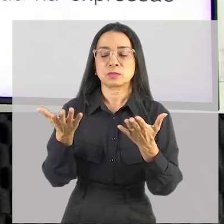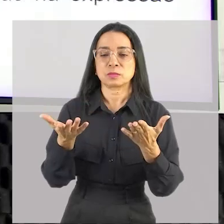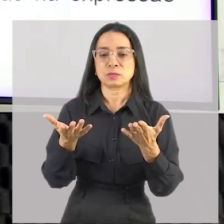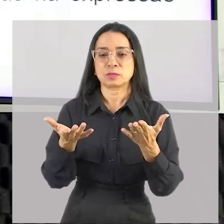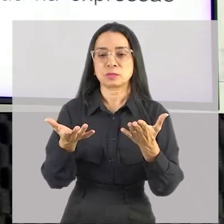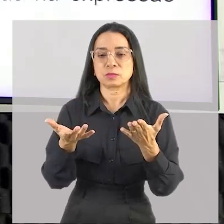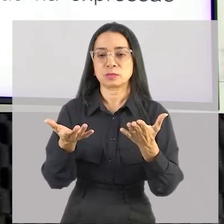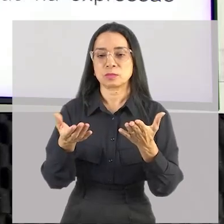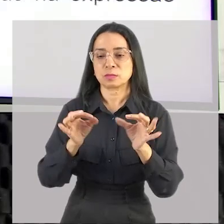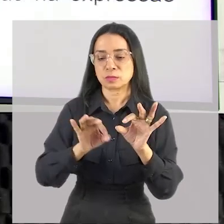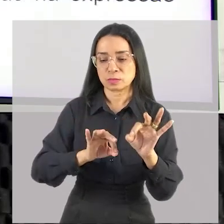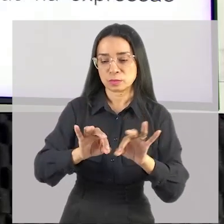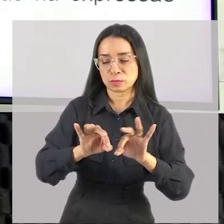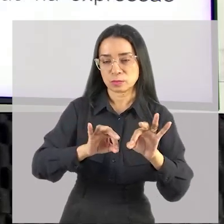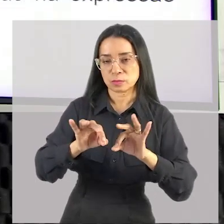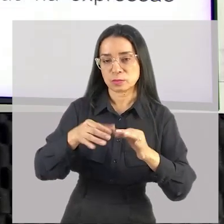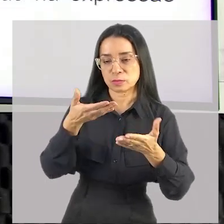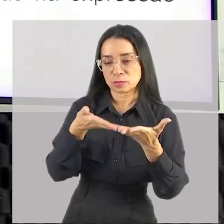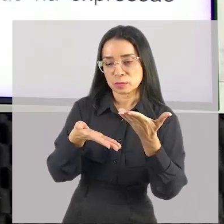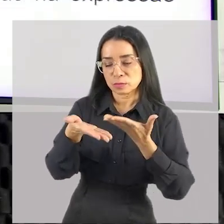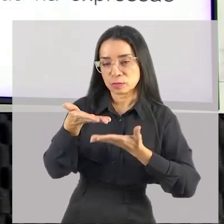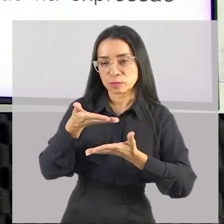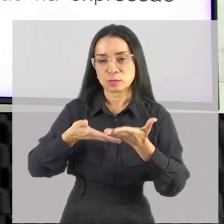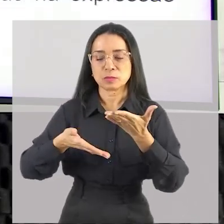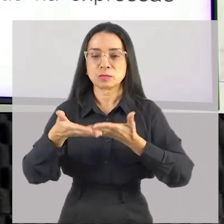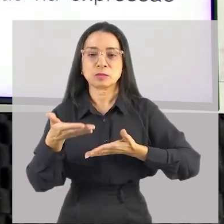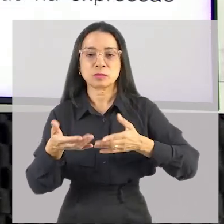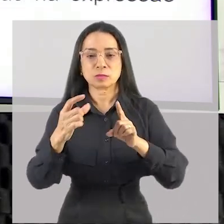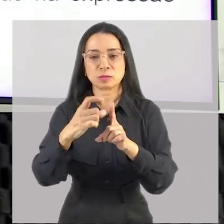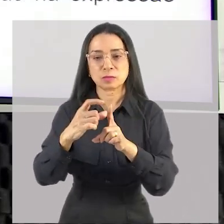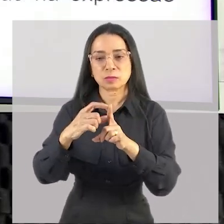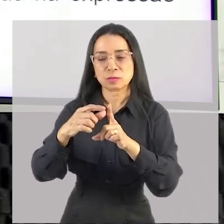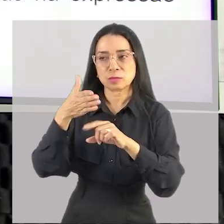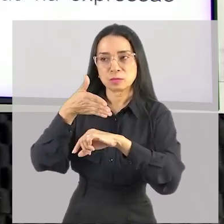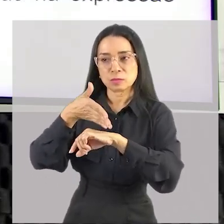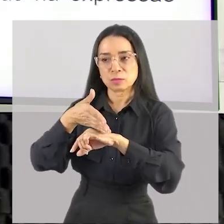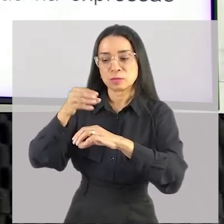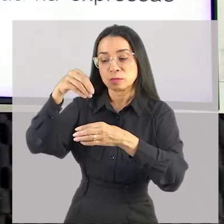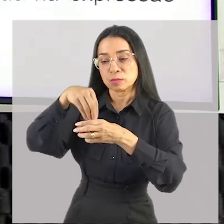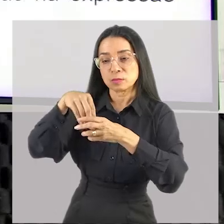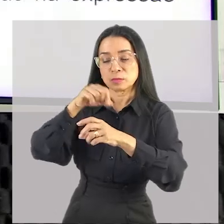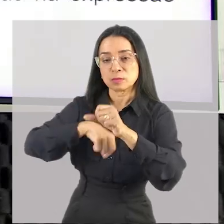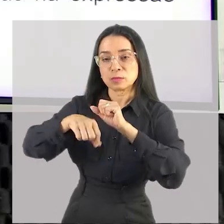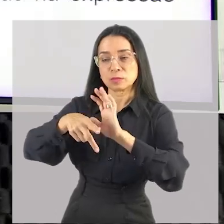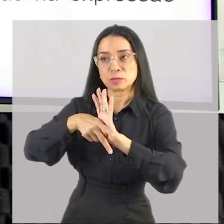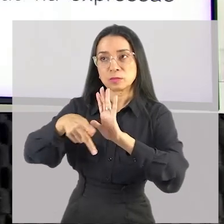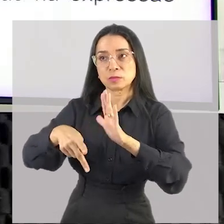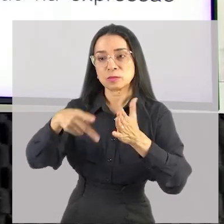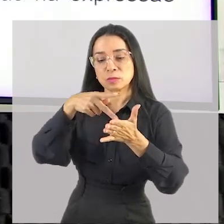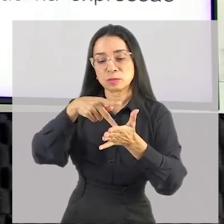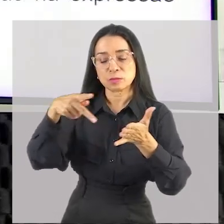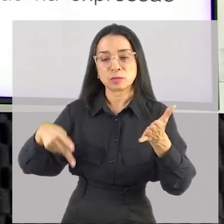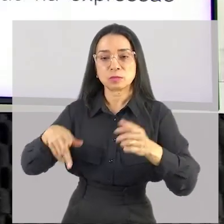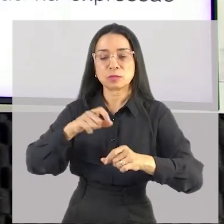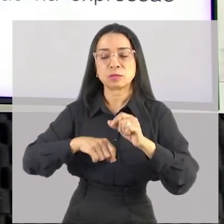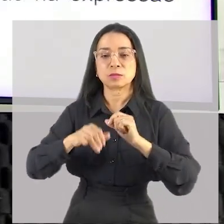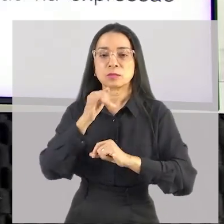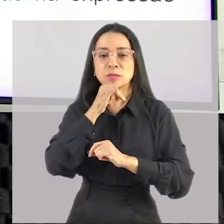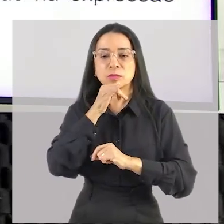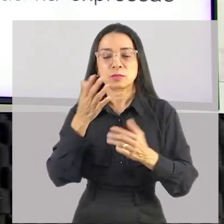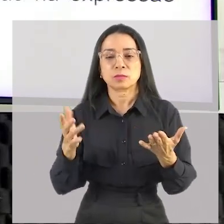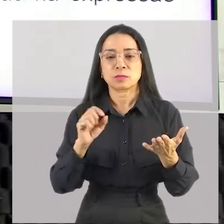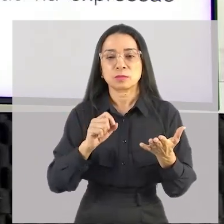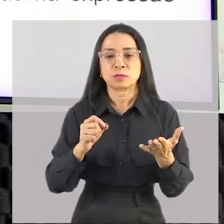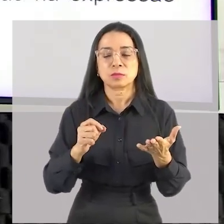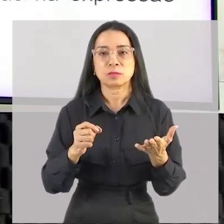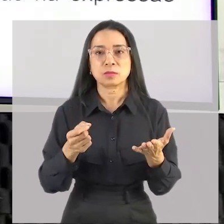de palavras dentro de um poema, tá? Por exemplo, eu vou dizer,